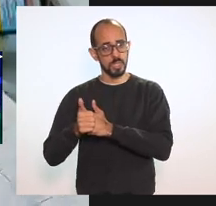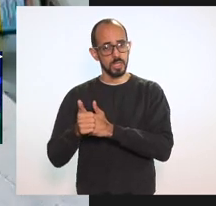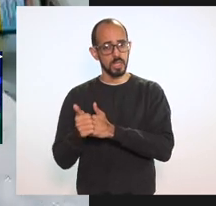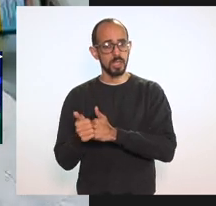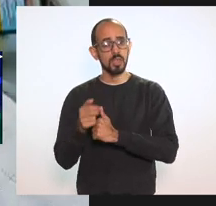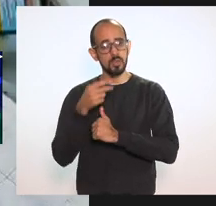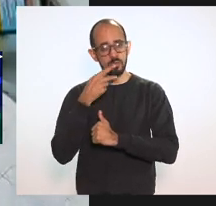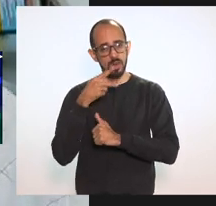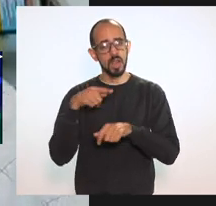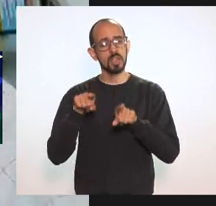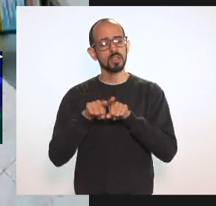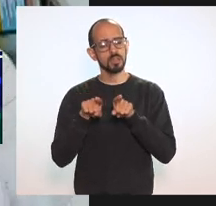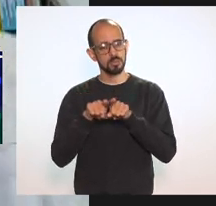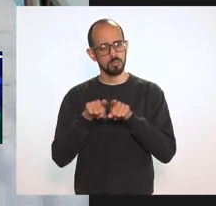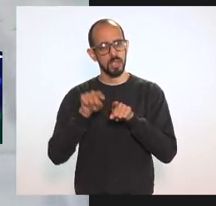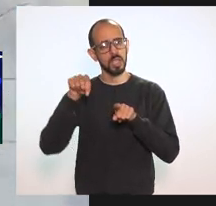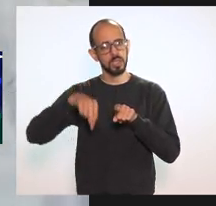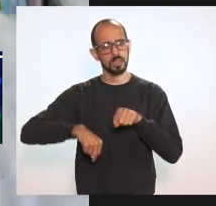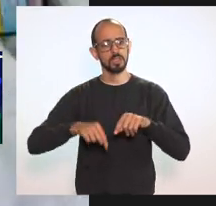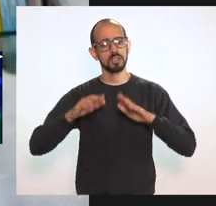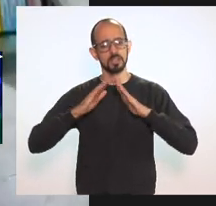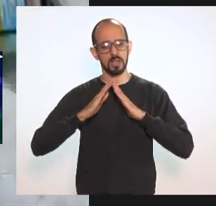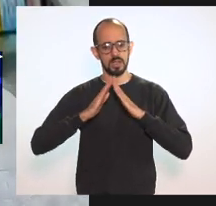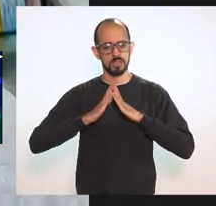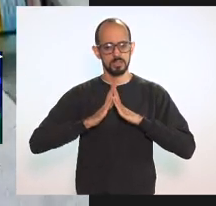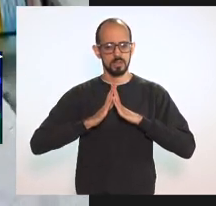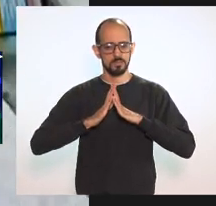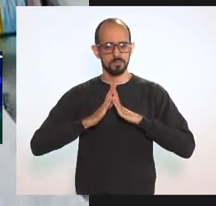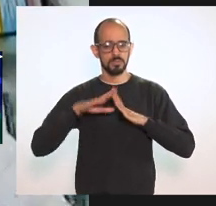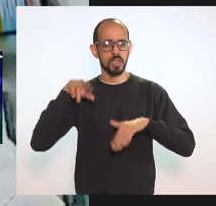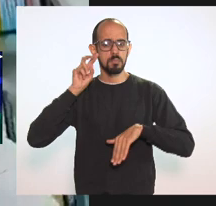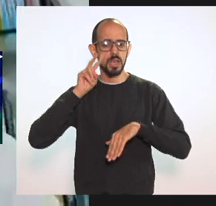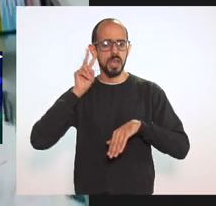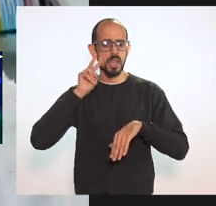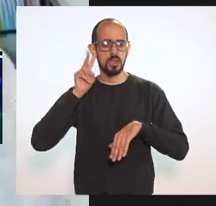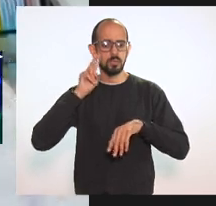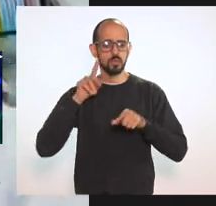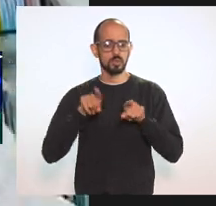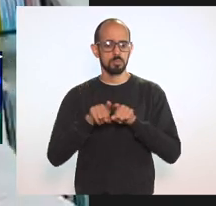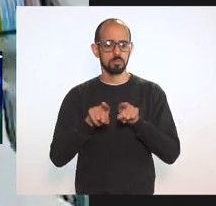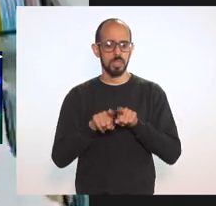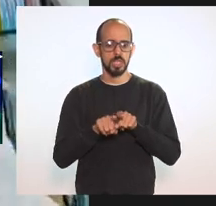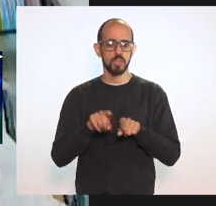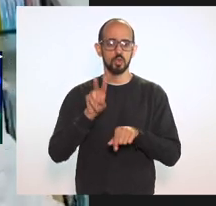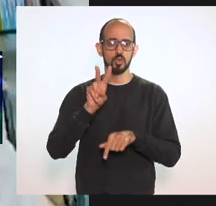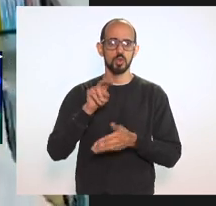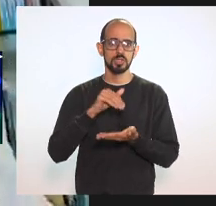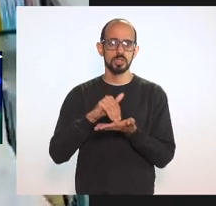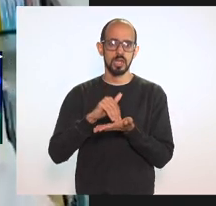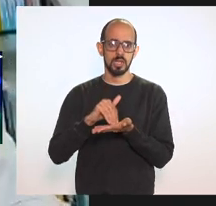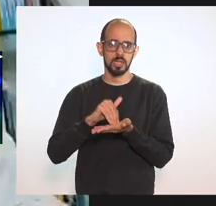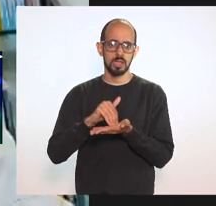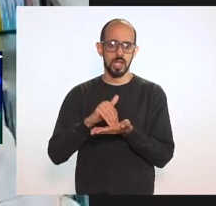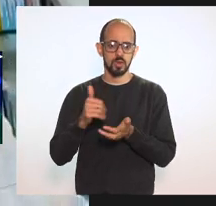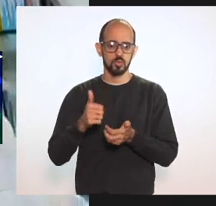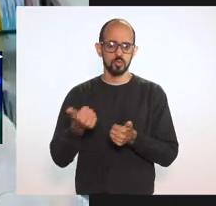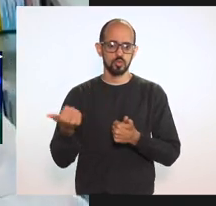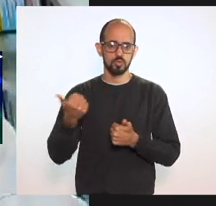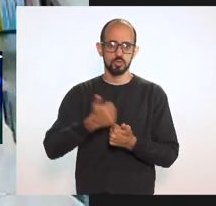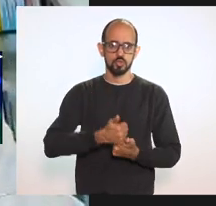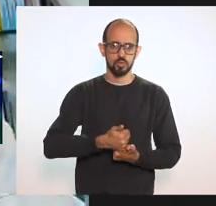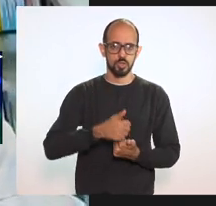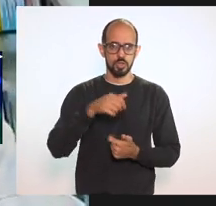e me lembro O que é o menos dois secretários no sucederam o edmaicon confesso